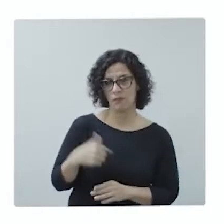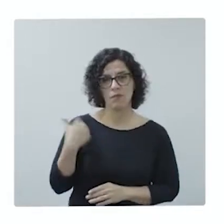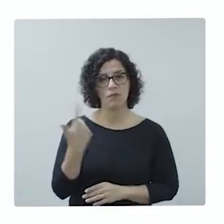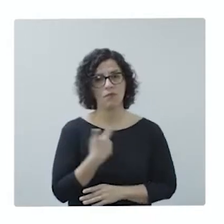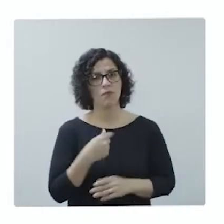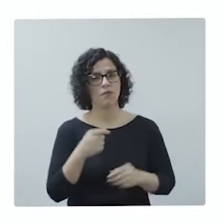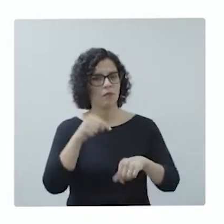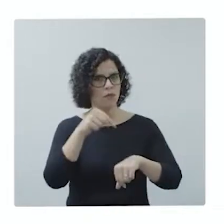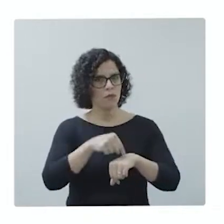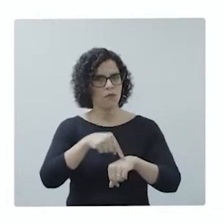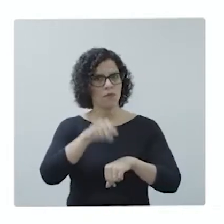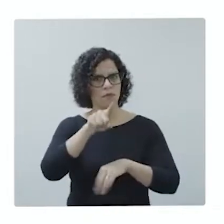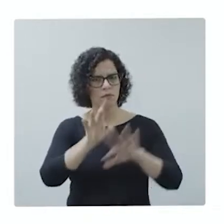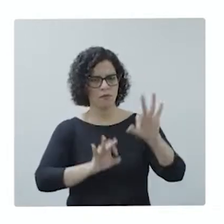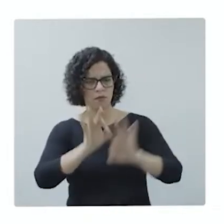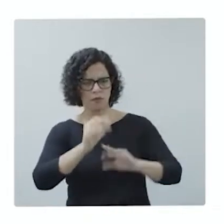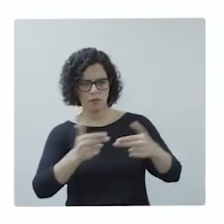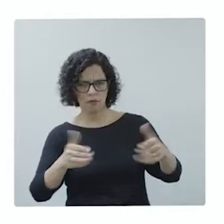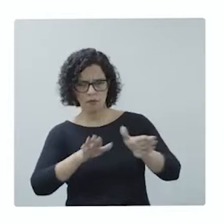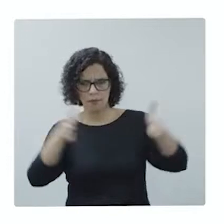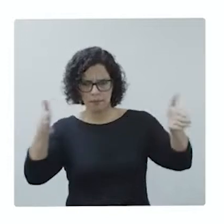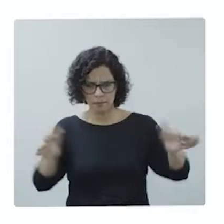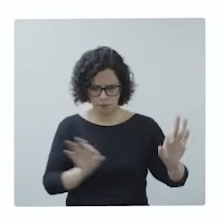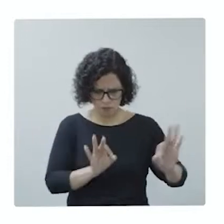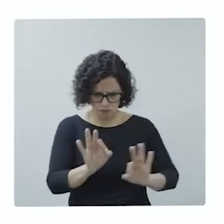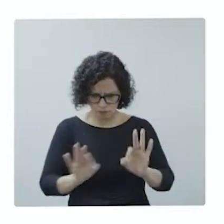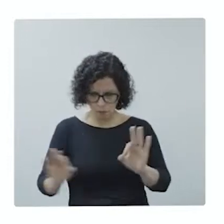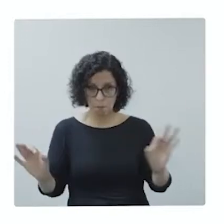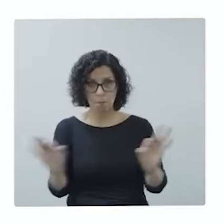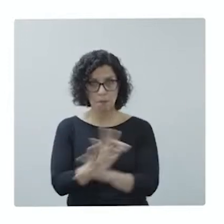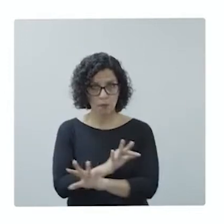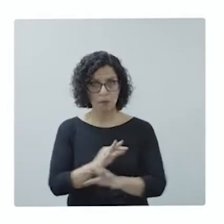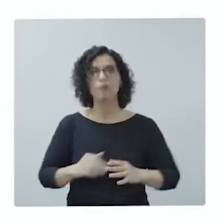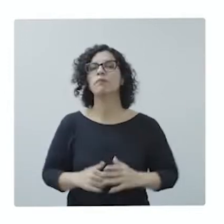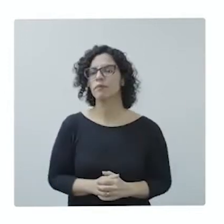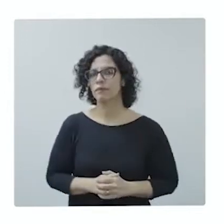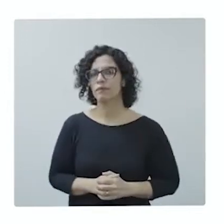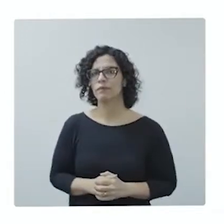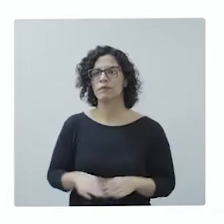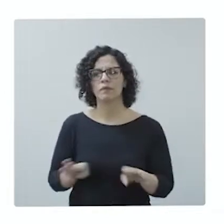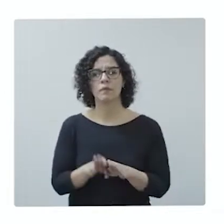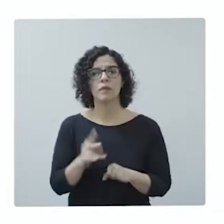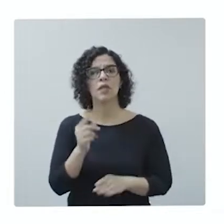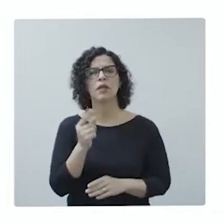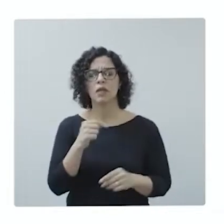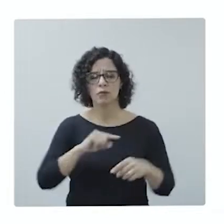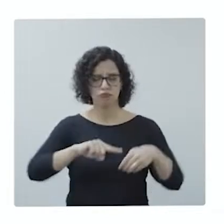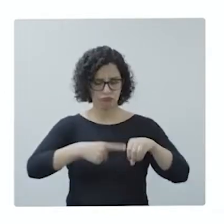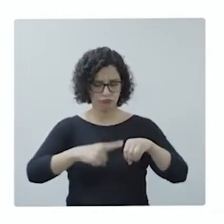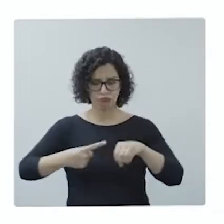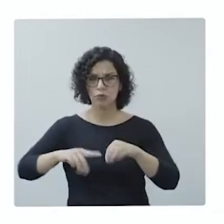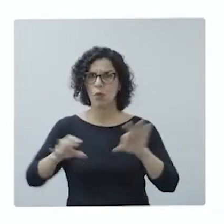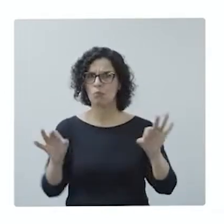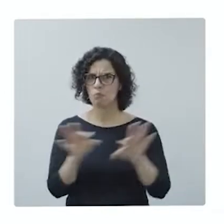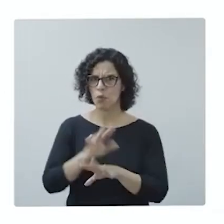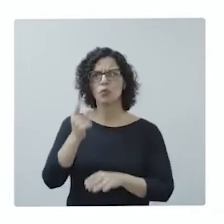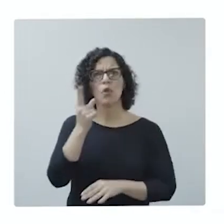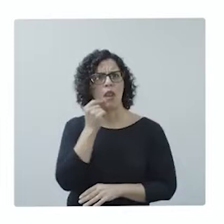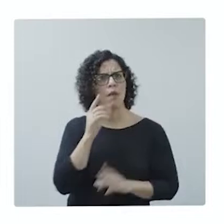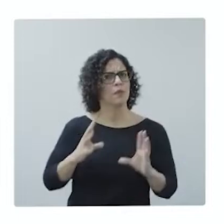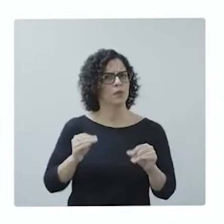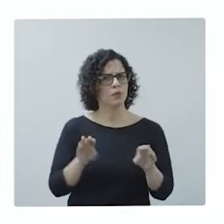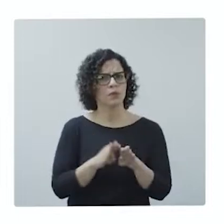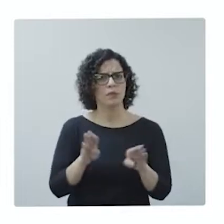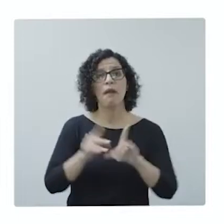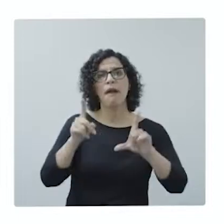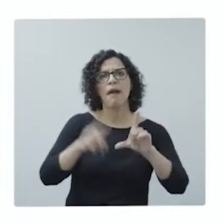vamos dar um tempinho para você arrumar tudo bem certinho, ver se os lápis estão apontados, se